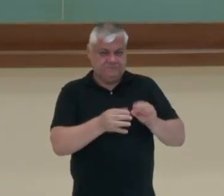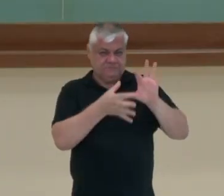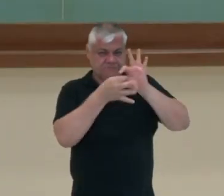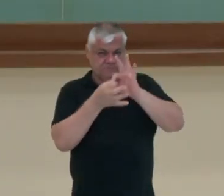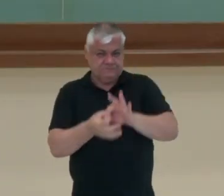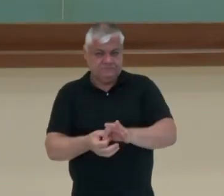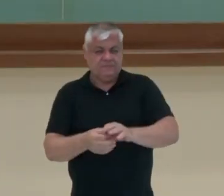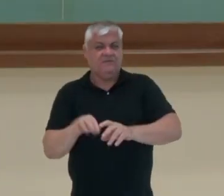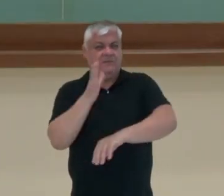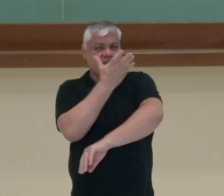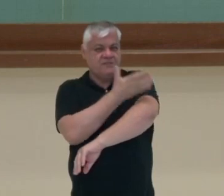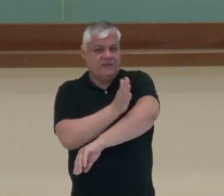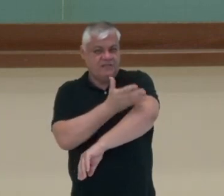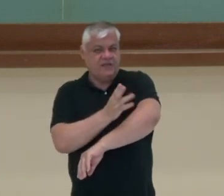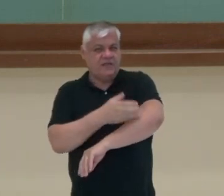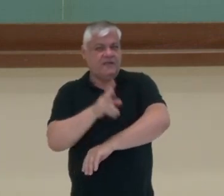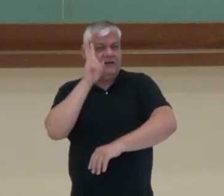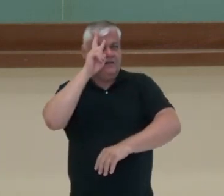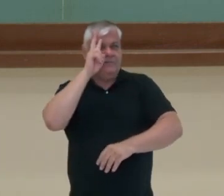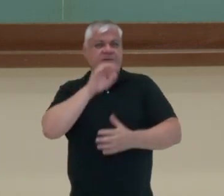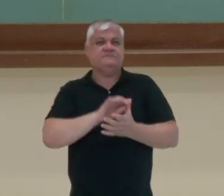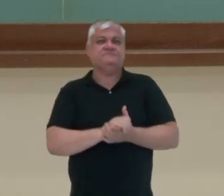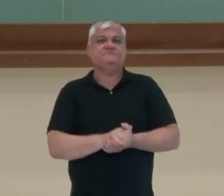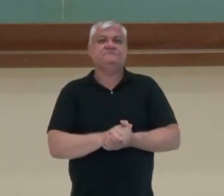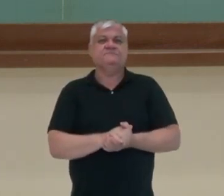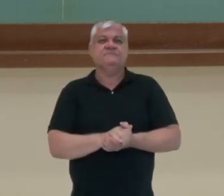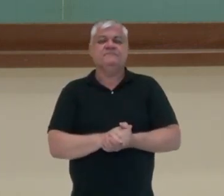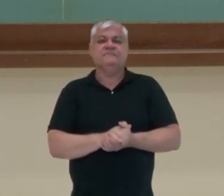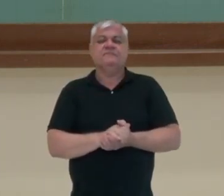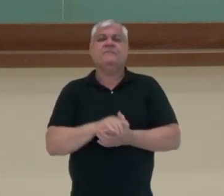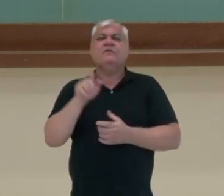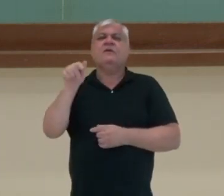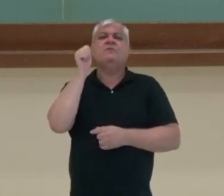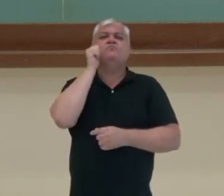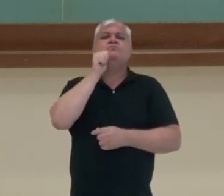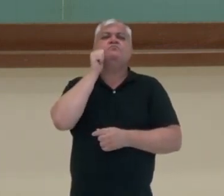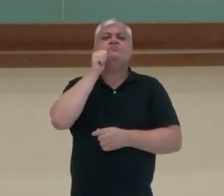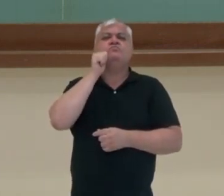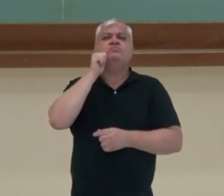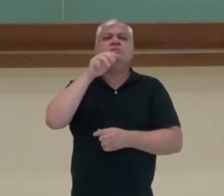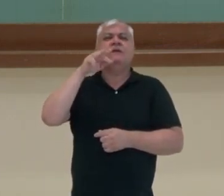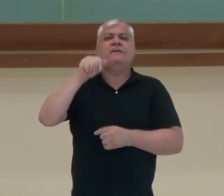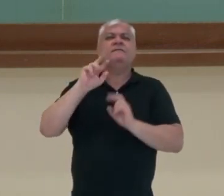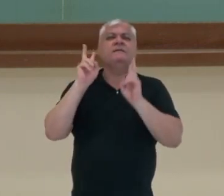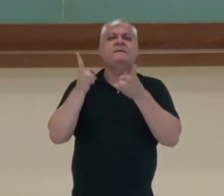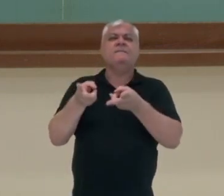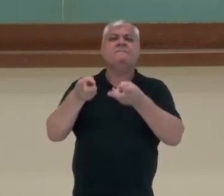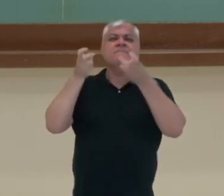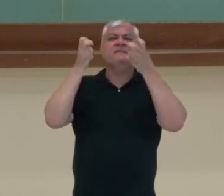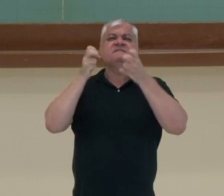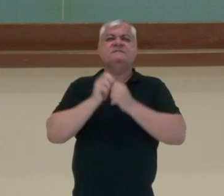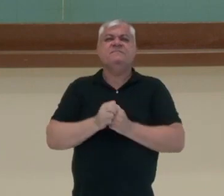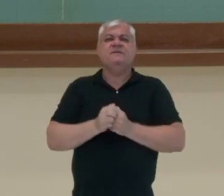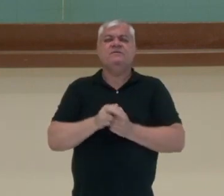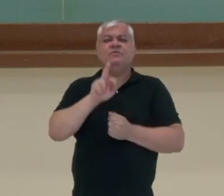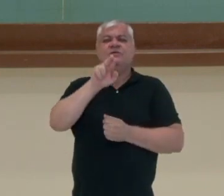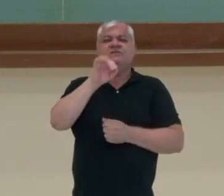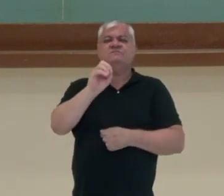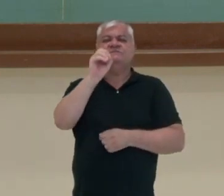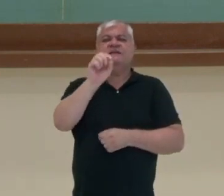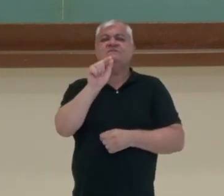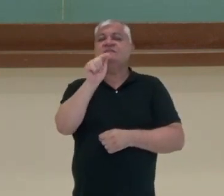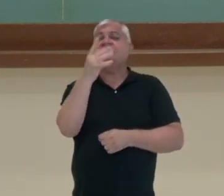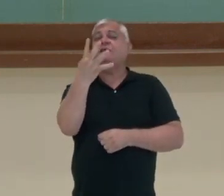fazer uma perguntinha para a gente lembrar o que a gente viu? O que a artista Marina Abramović percebeu durante a performance Ritmo Zero em